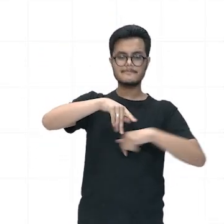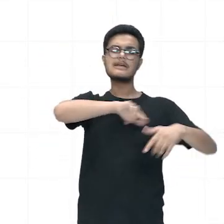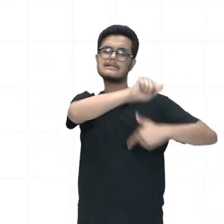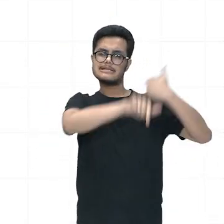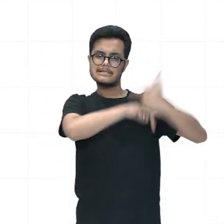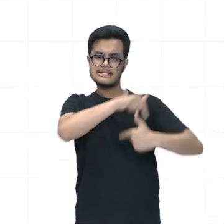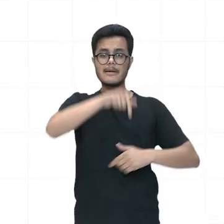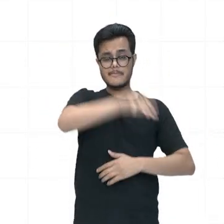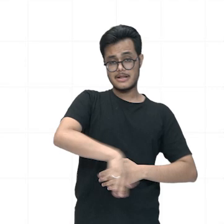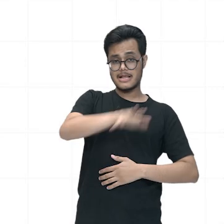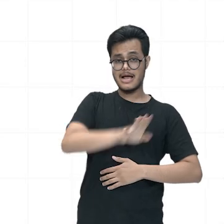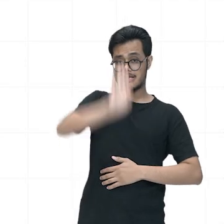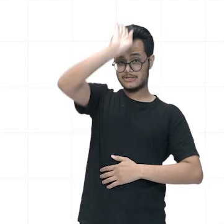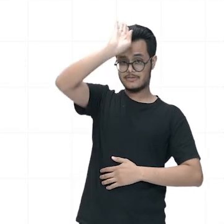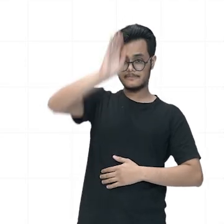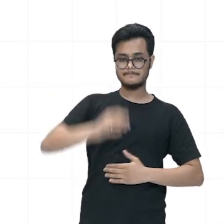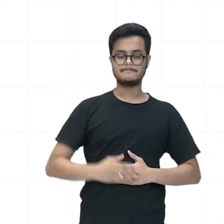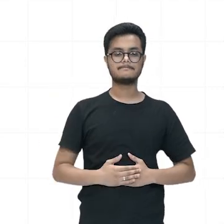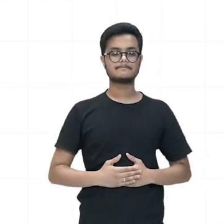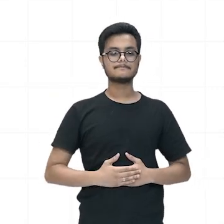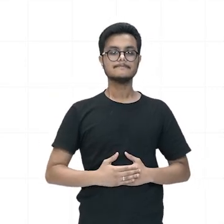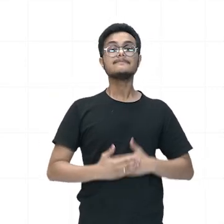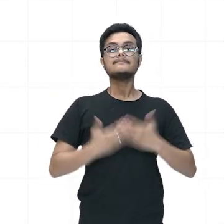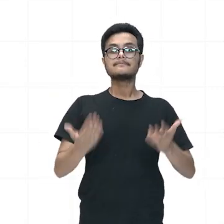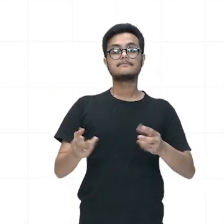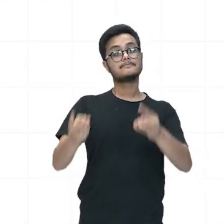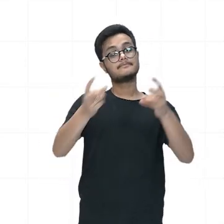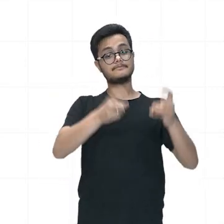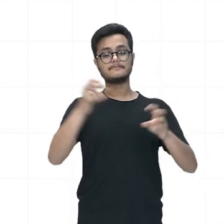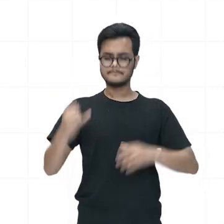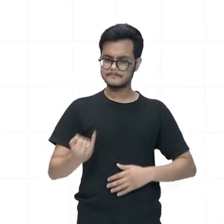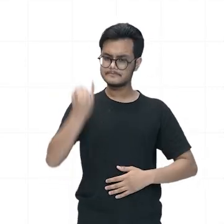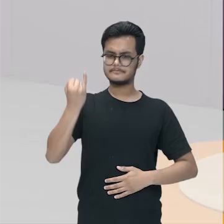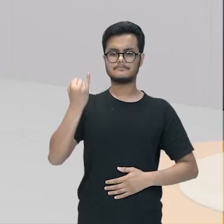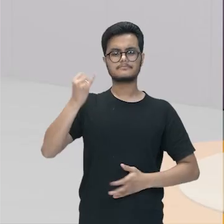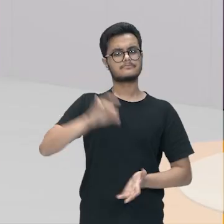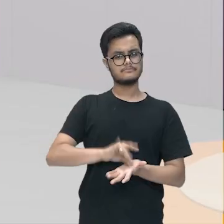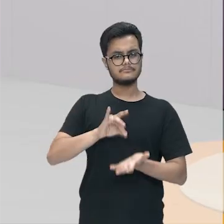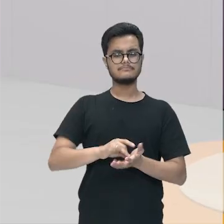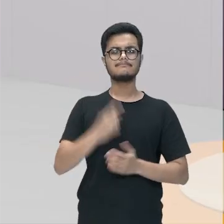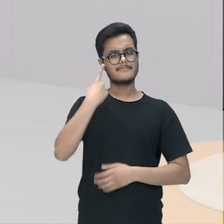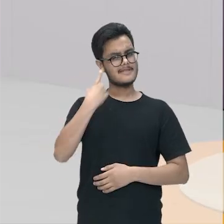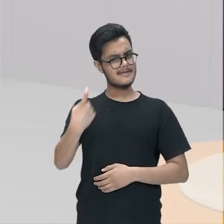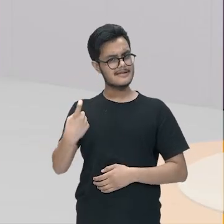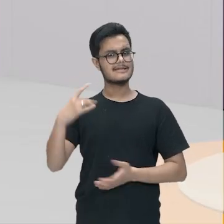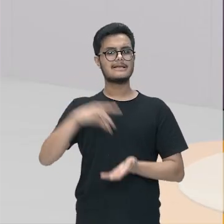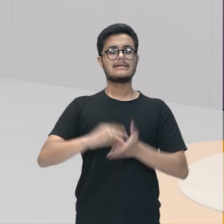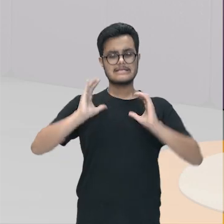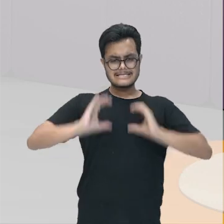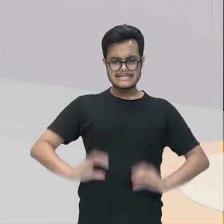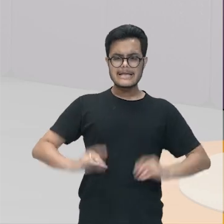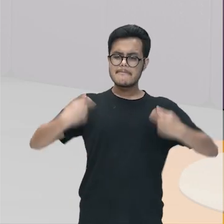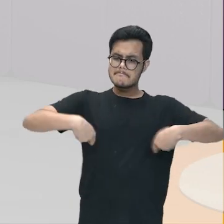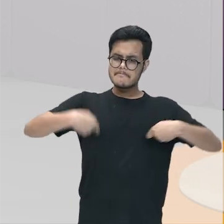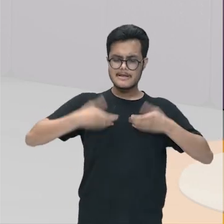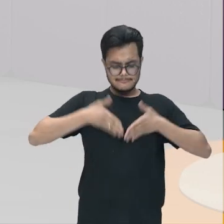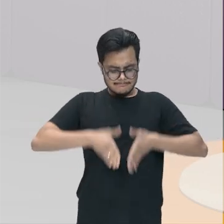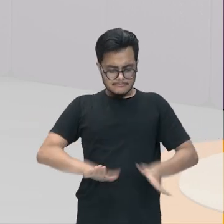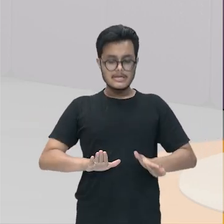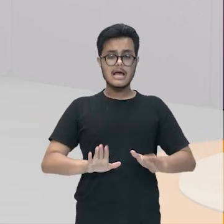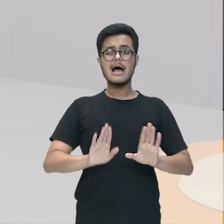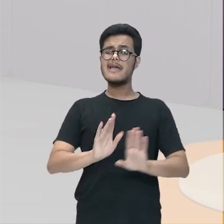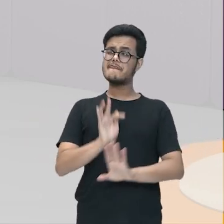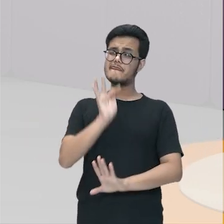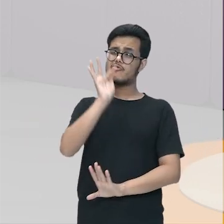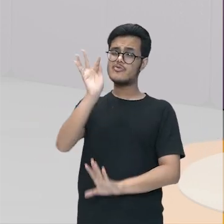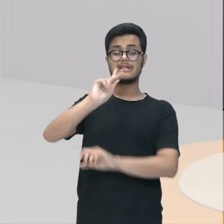haviam servido a Roma. Então, observa aí, tá? Uma parte interessante, ser cidadão tinha que